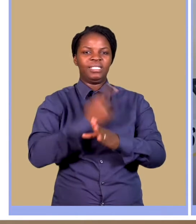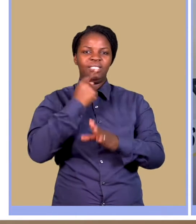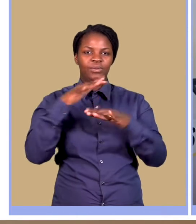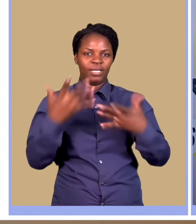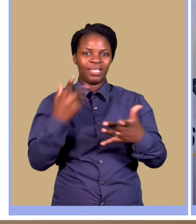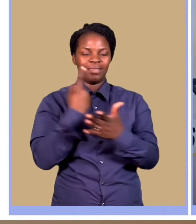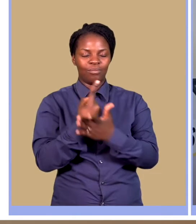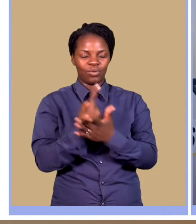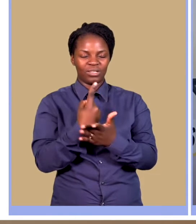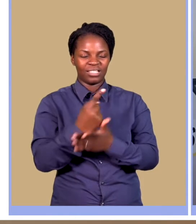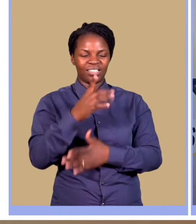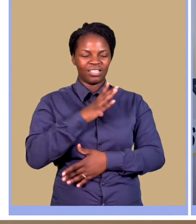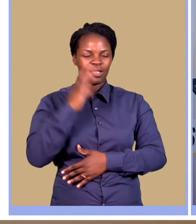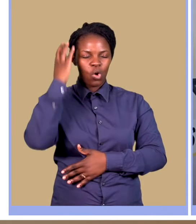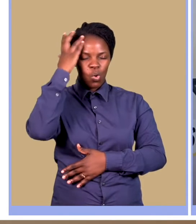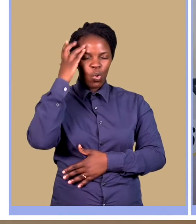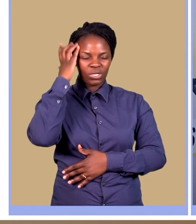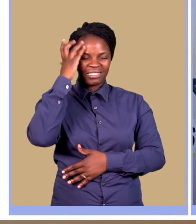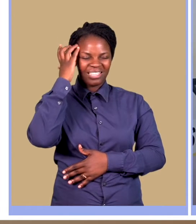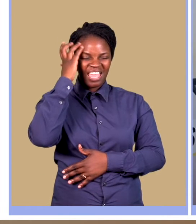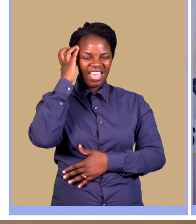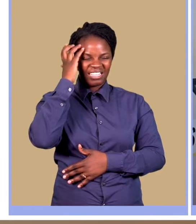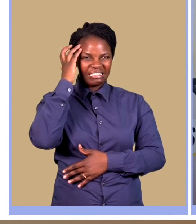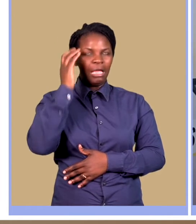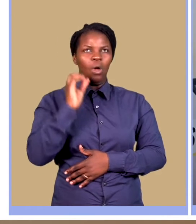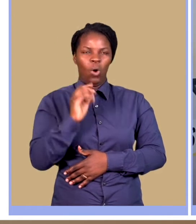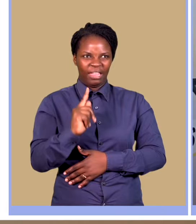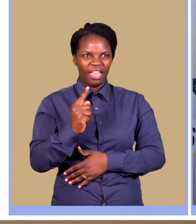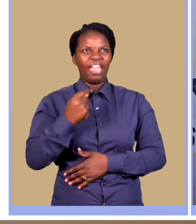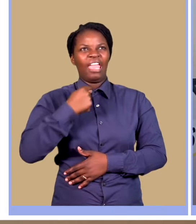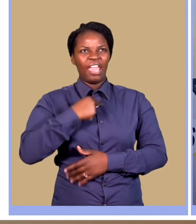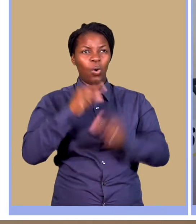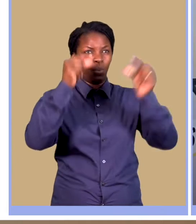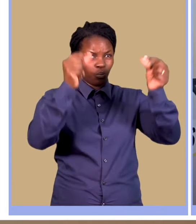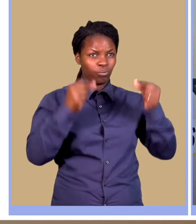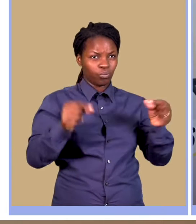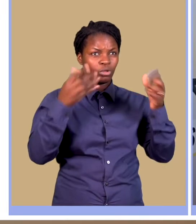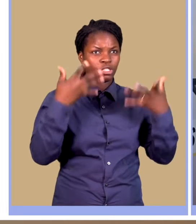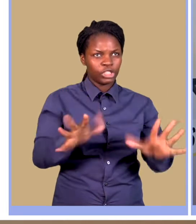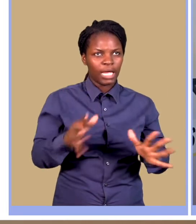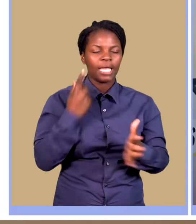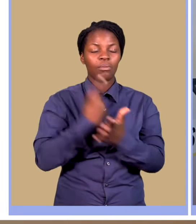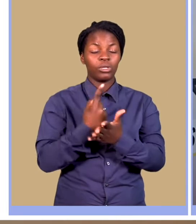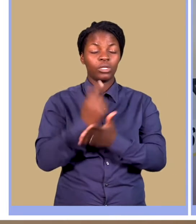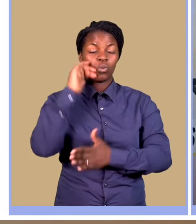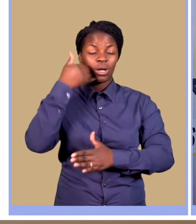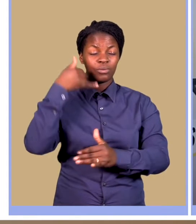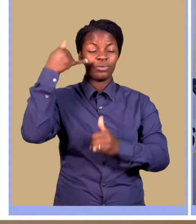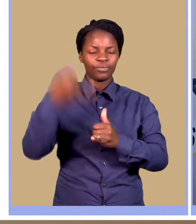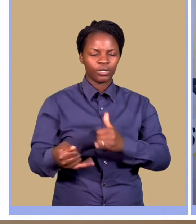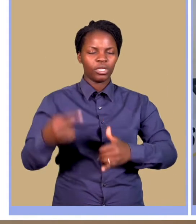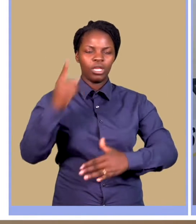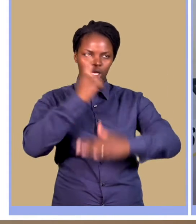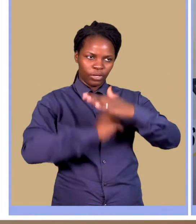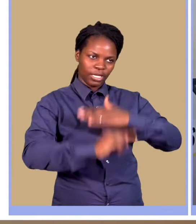ser eu mesmo responsável a retirar o mesmo lixo que eu provoquei. A princípio são úteis, sim, e